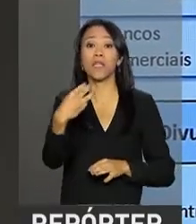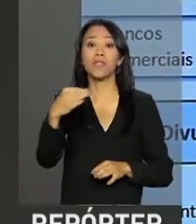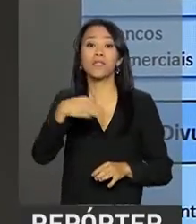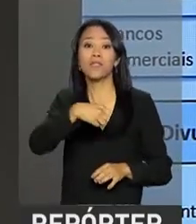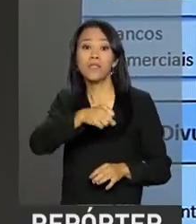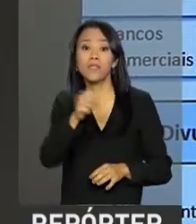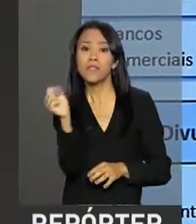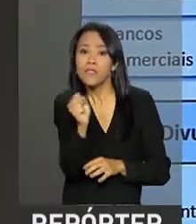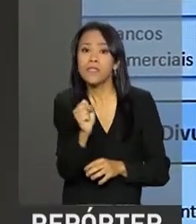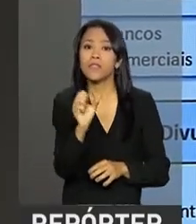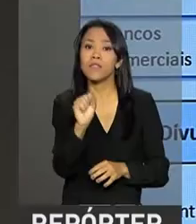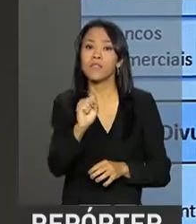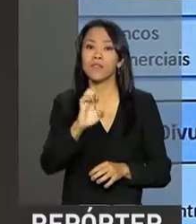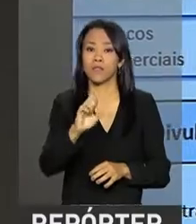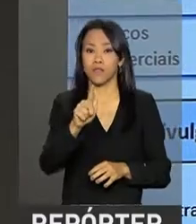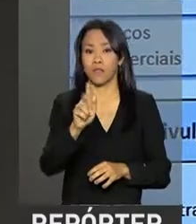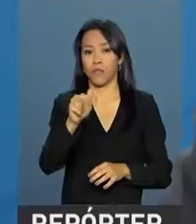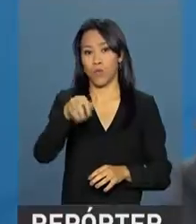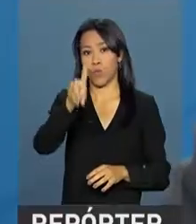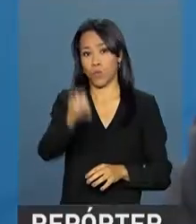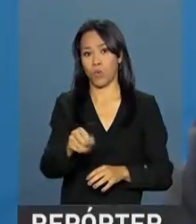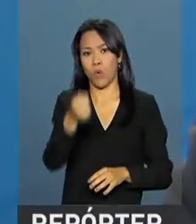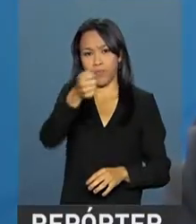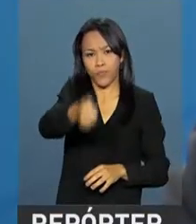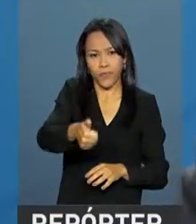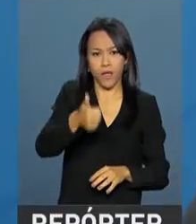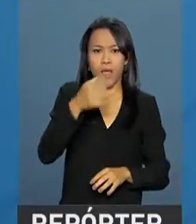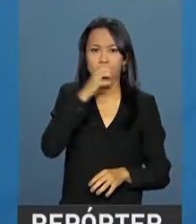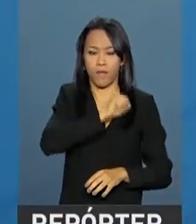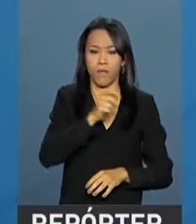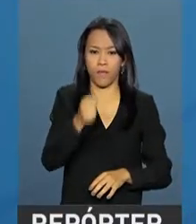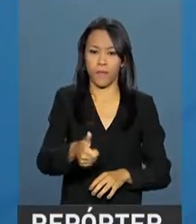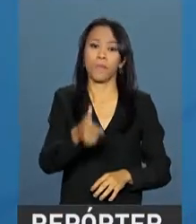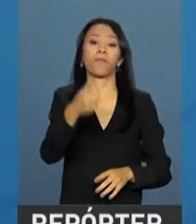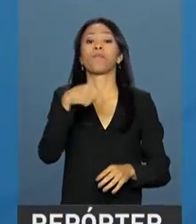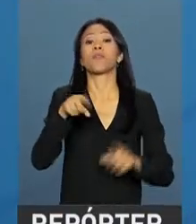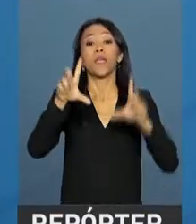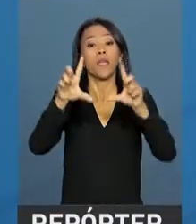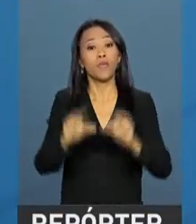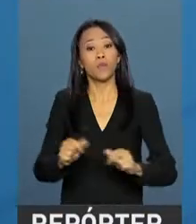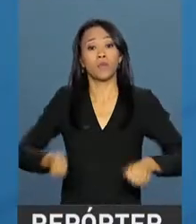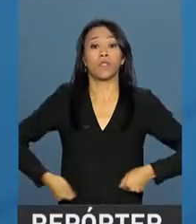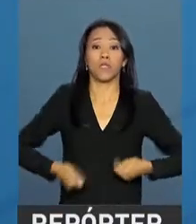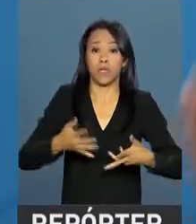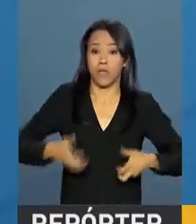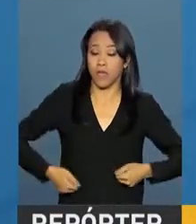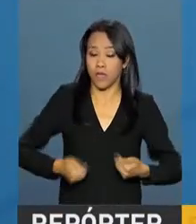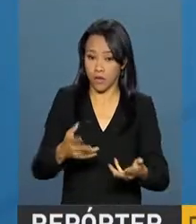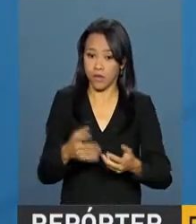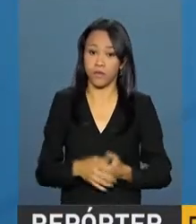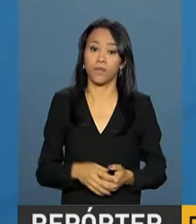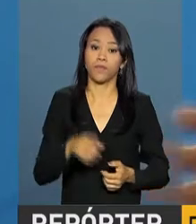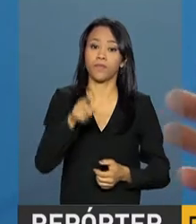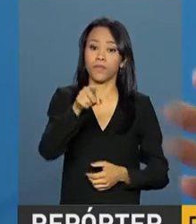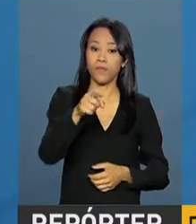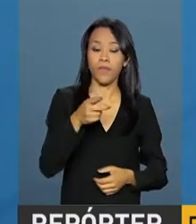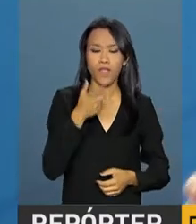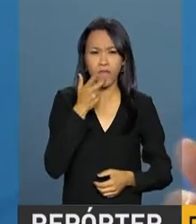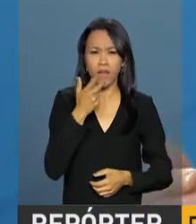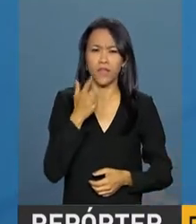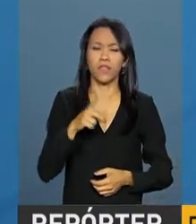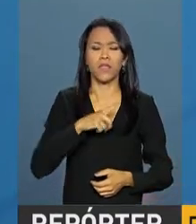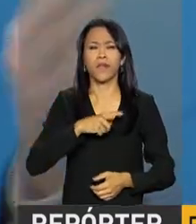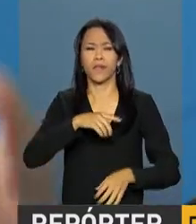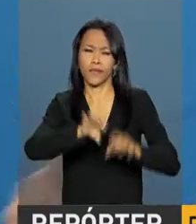integrado entre os agentes financeiros um sistema que reduz custos excluindo se os gastos de infraestrutura